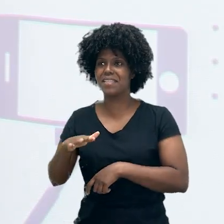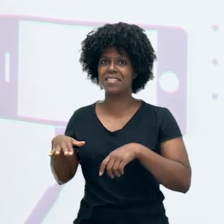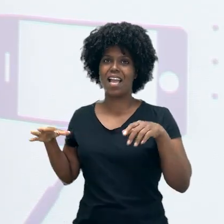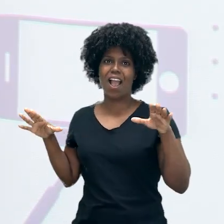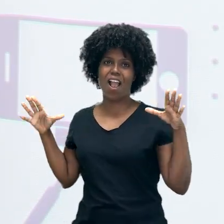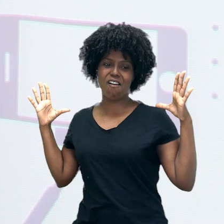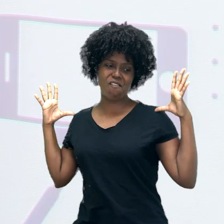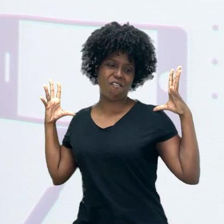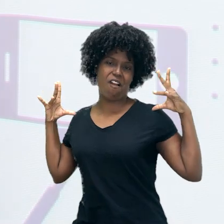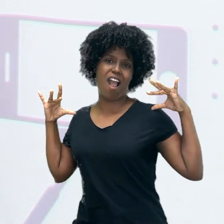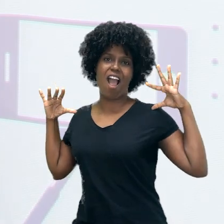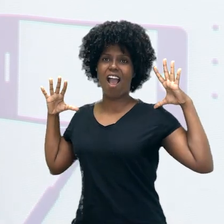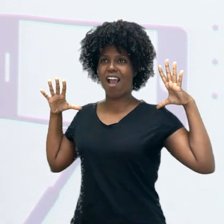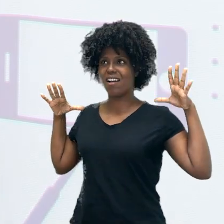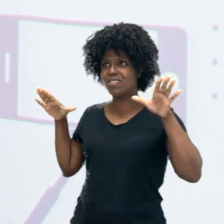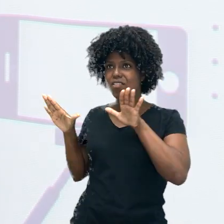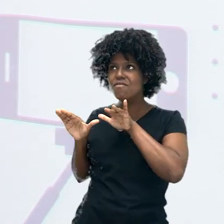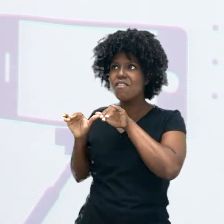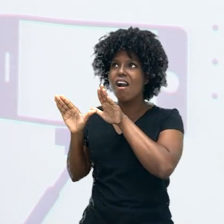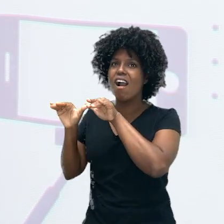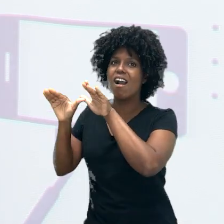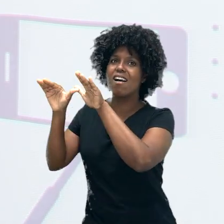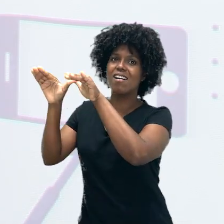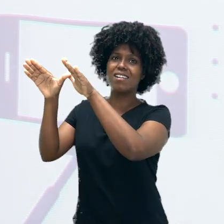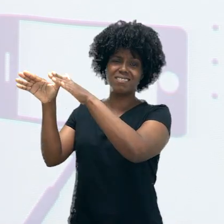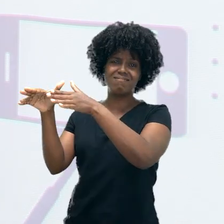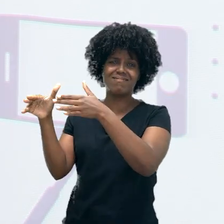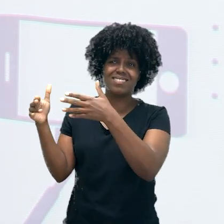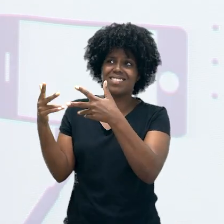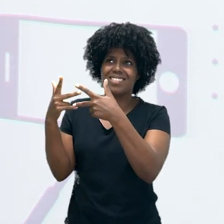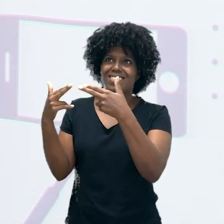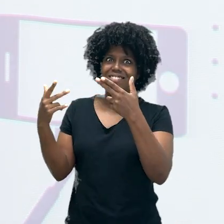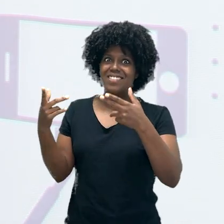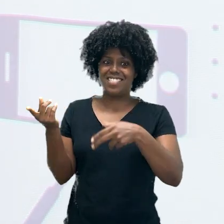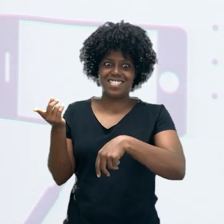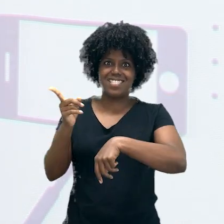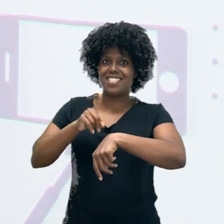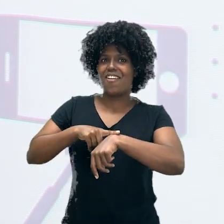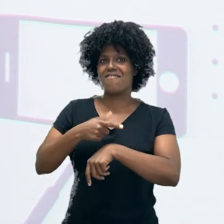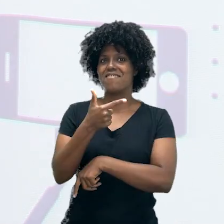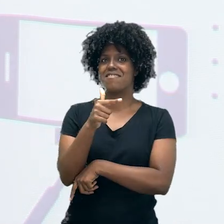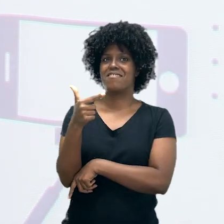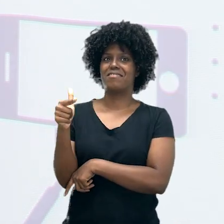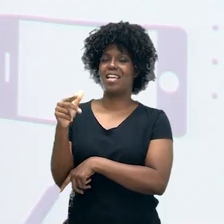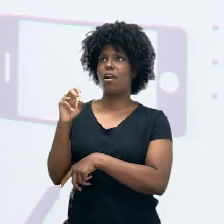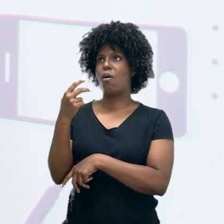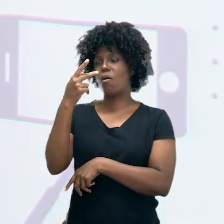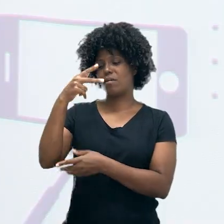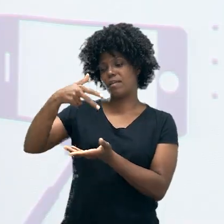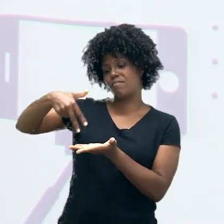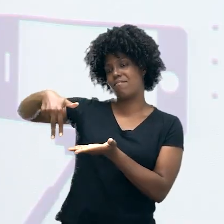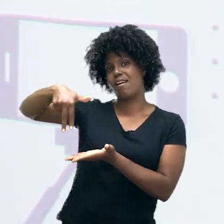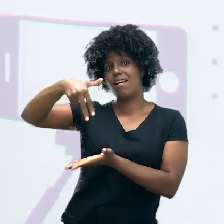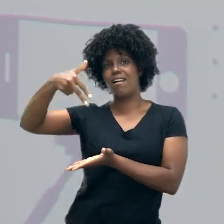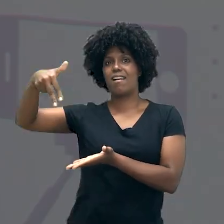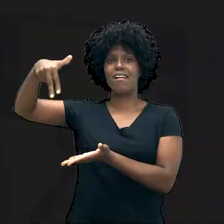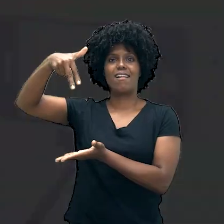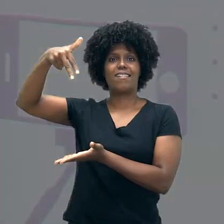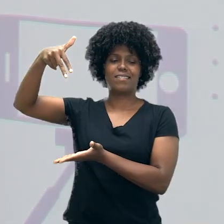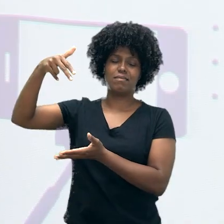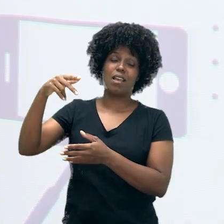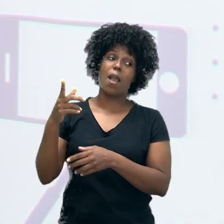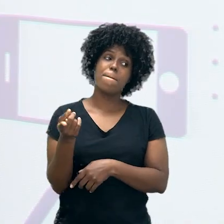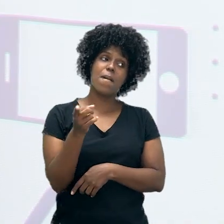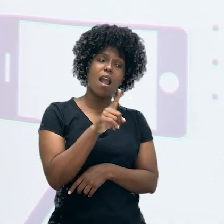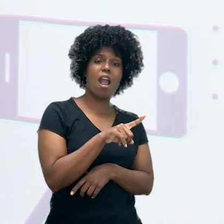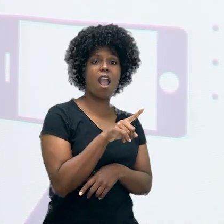voando, ou com asas, né, com elementos que não estavam ali na hora, ou geralmente flutuando, por exemplo. Já